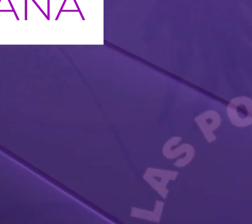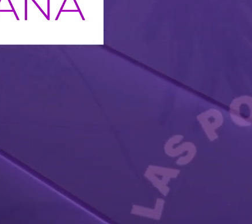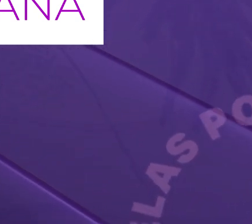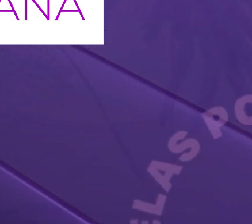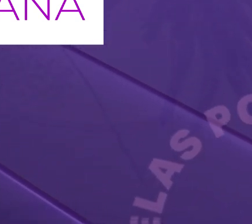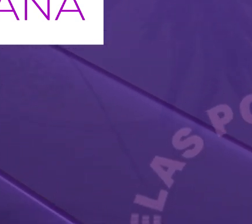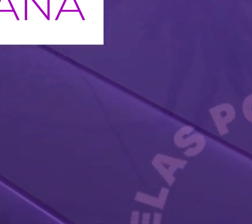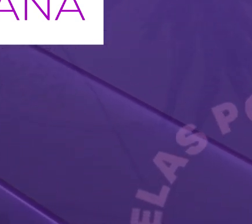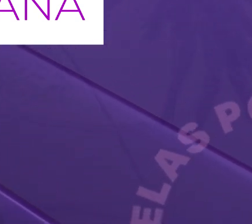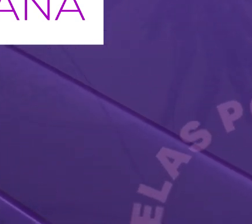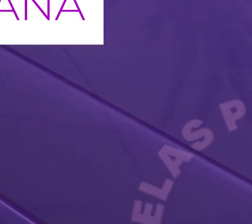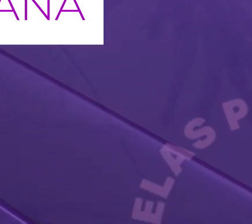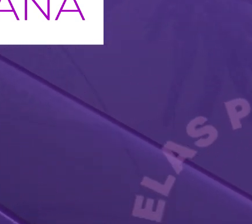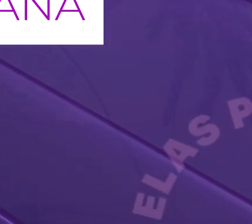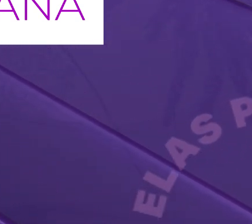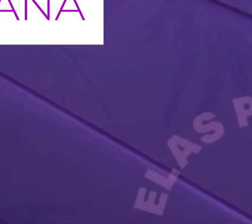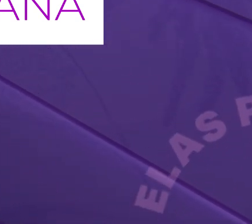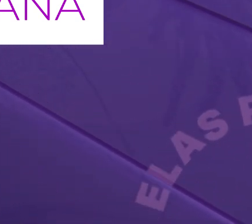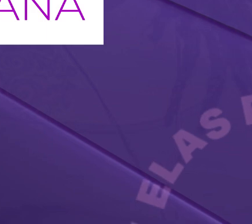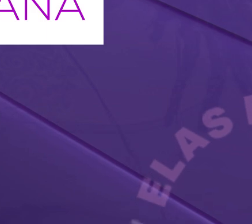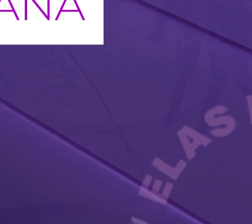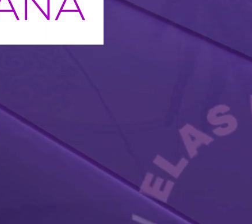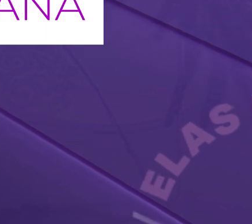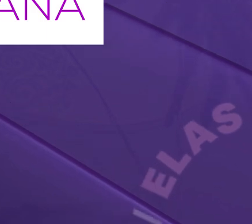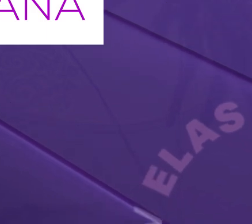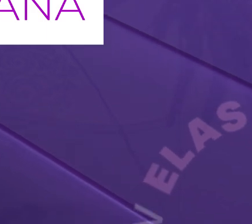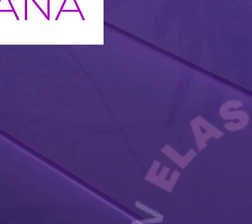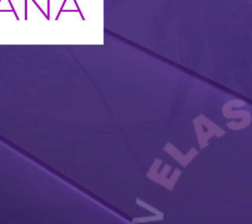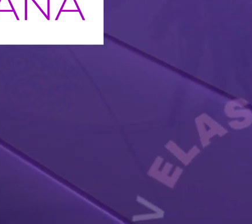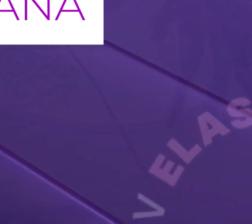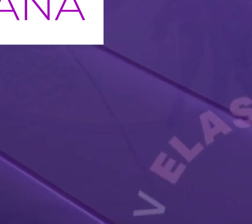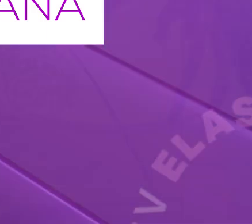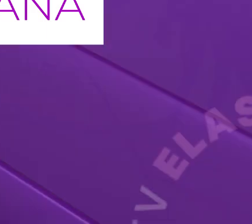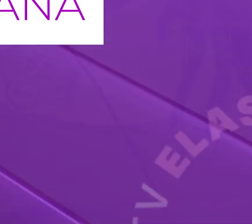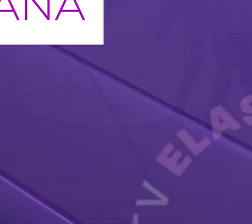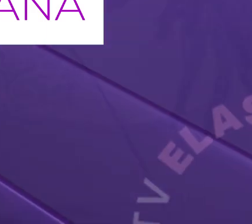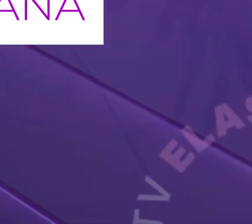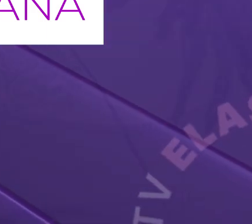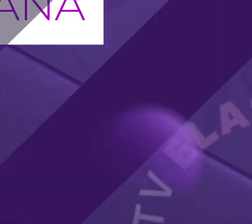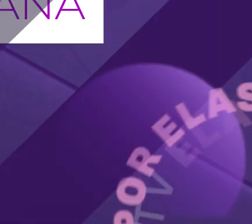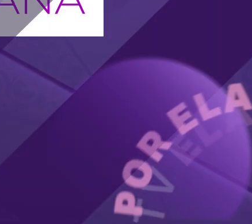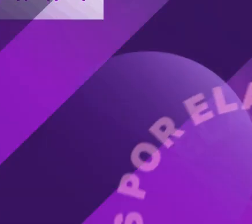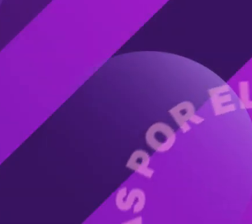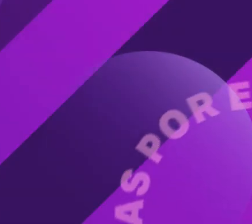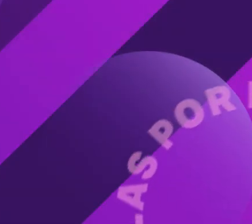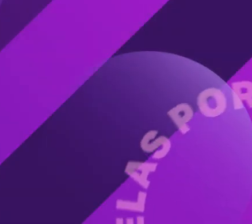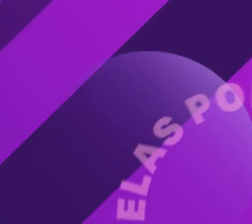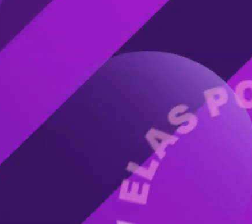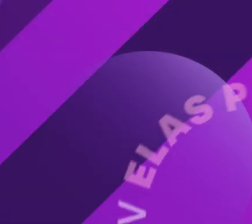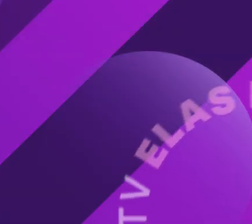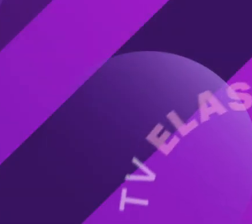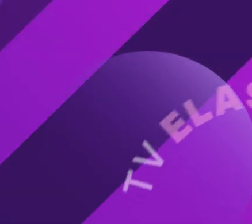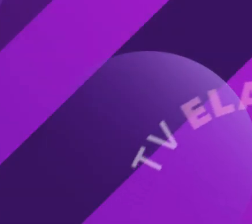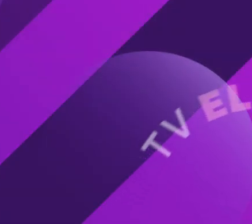Estado. Hoje, preparamos um resumo com os pontos mais importantes.